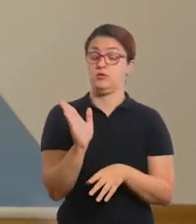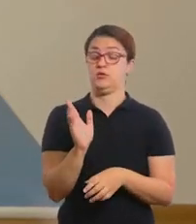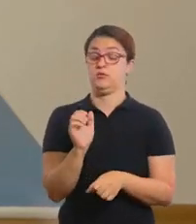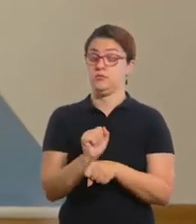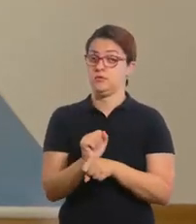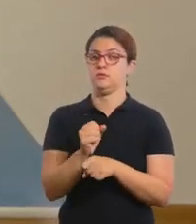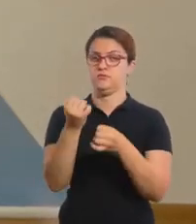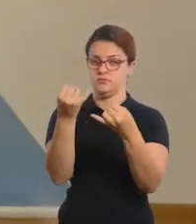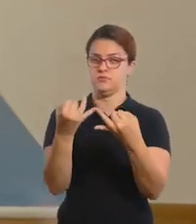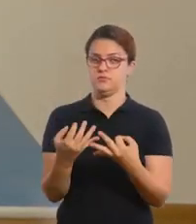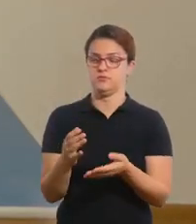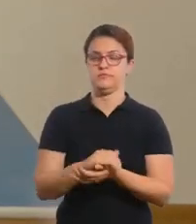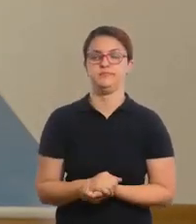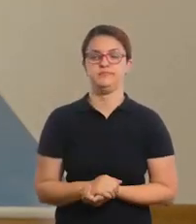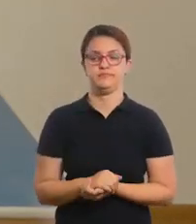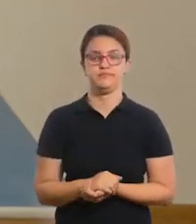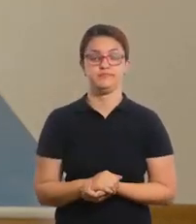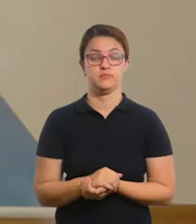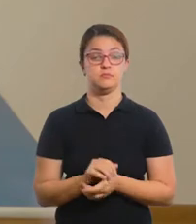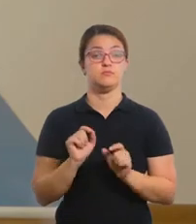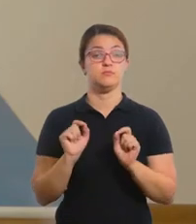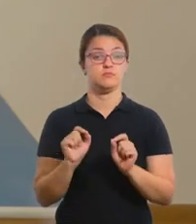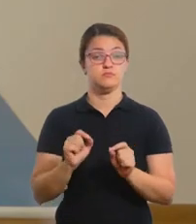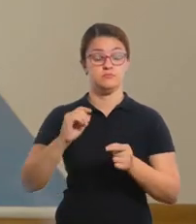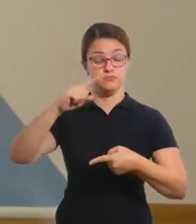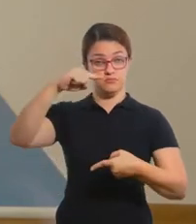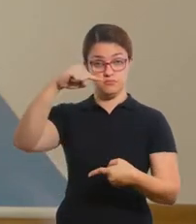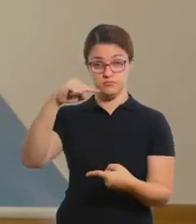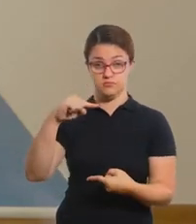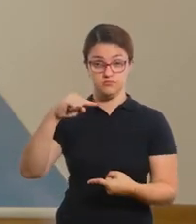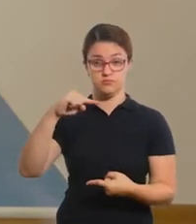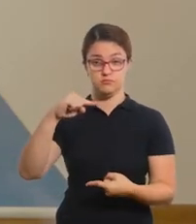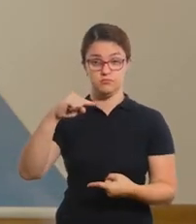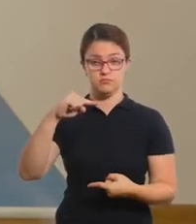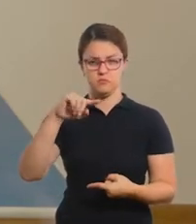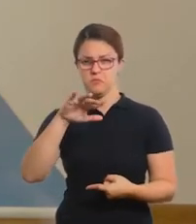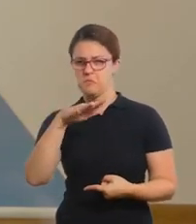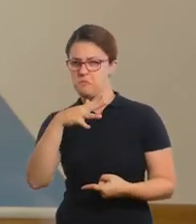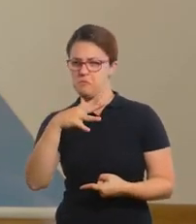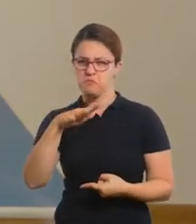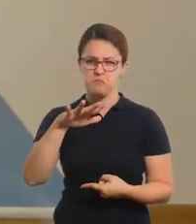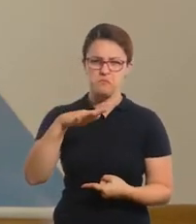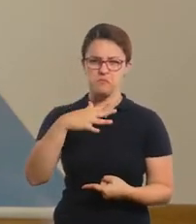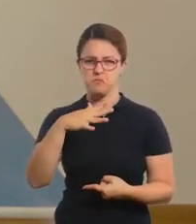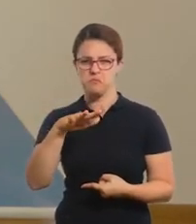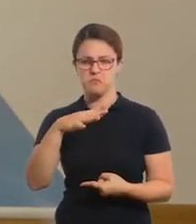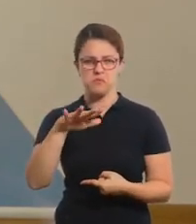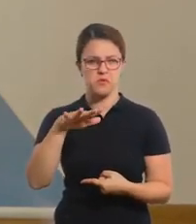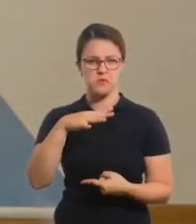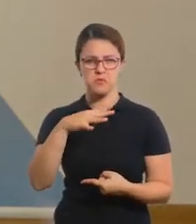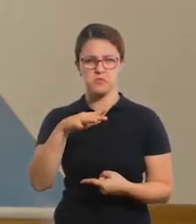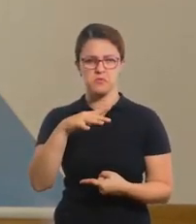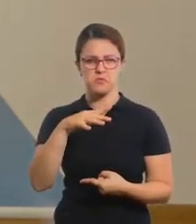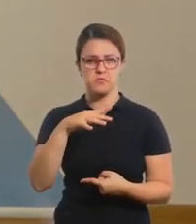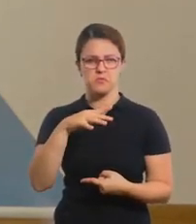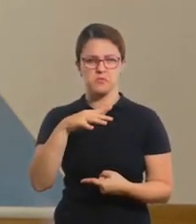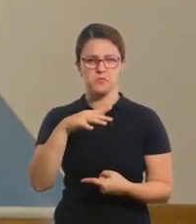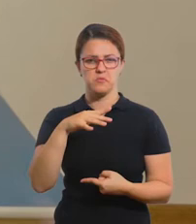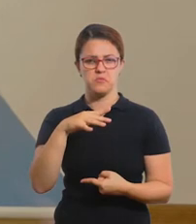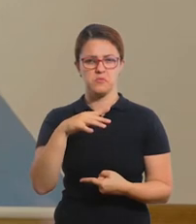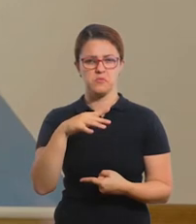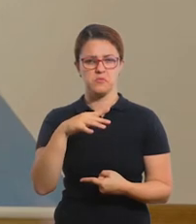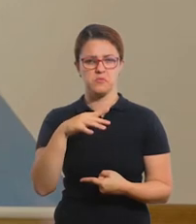vocês. Então, a garrafinha, vocês vão colocar aqui... É mais ou menos 1/4 de areia.